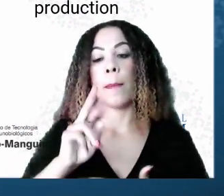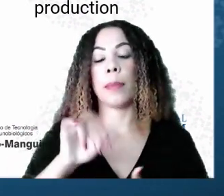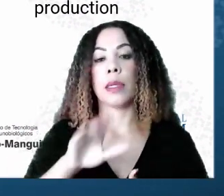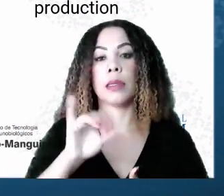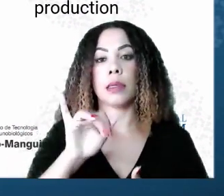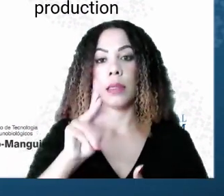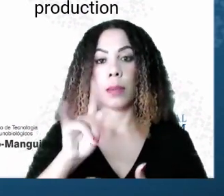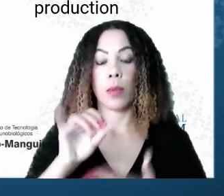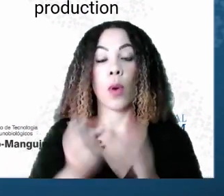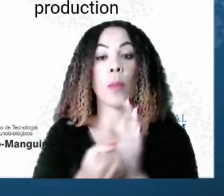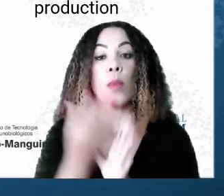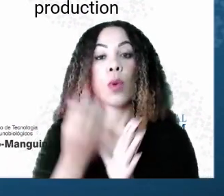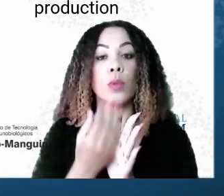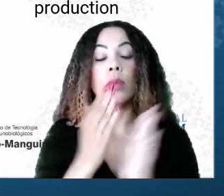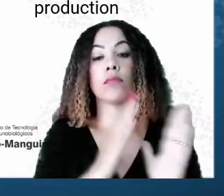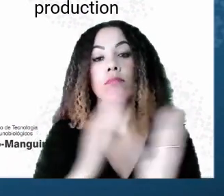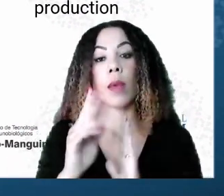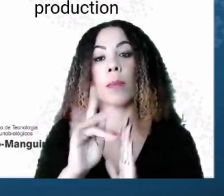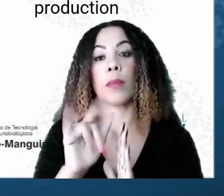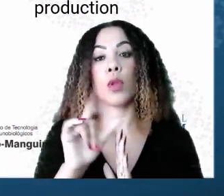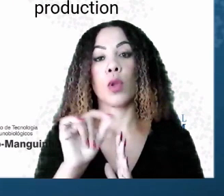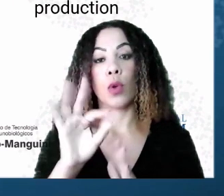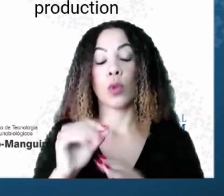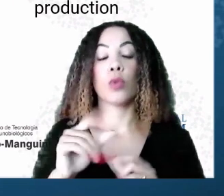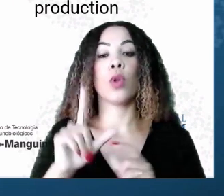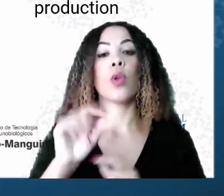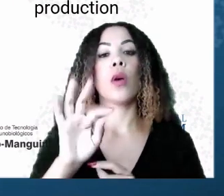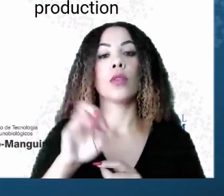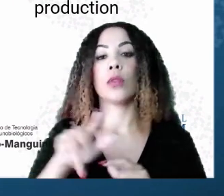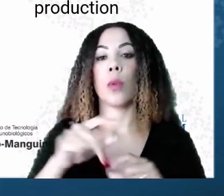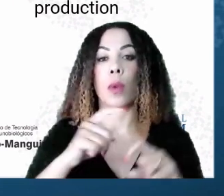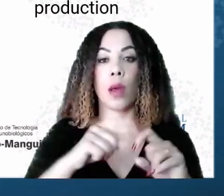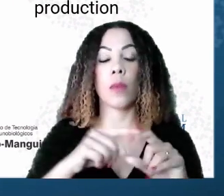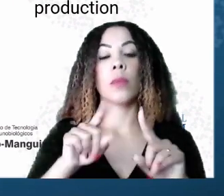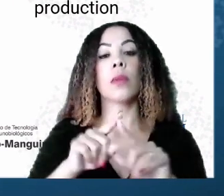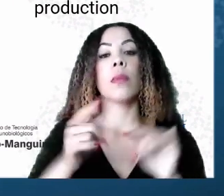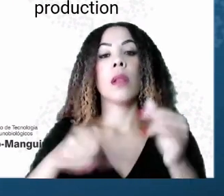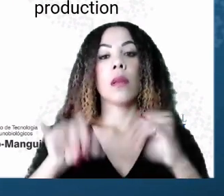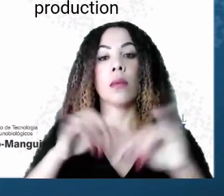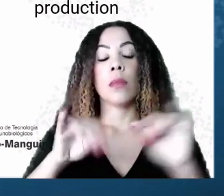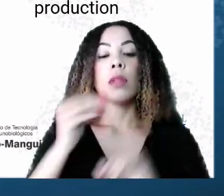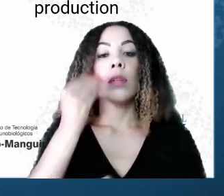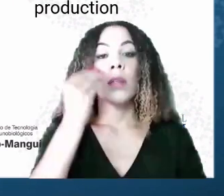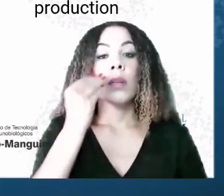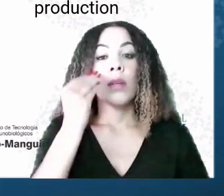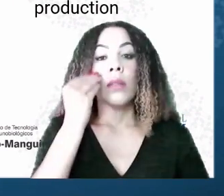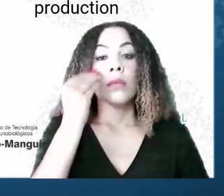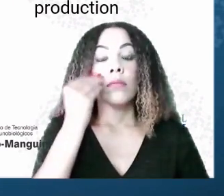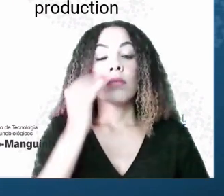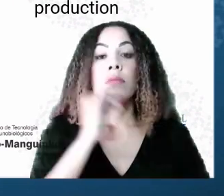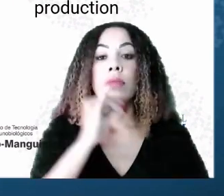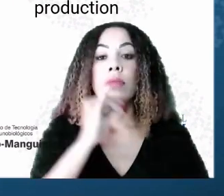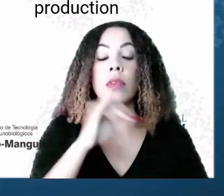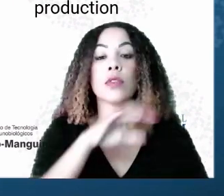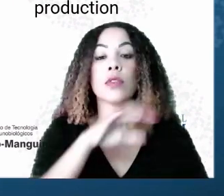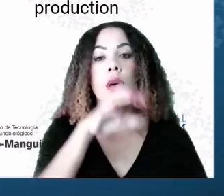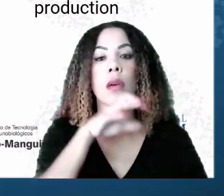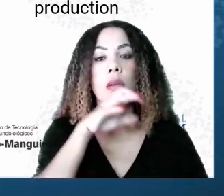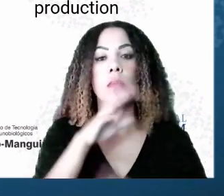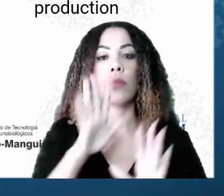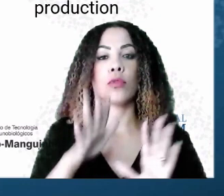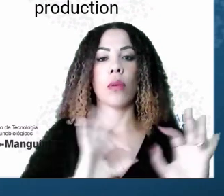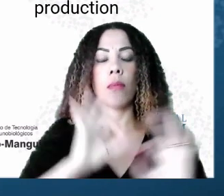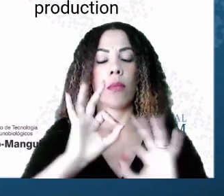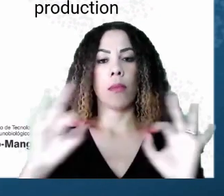piloto, lotes não clínicos e o nosso laboratório de experimentação animal bastante preparado para